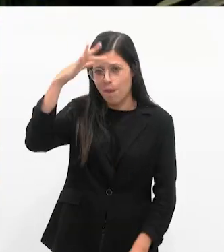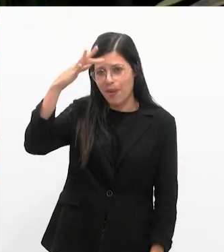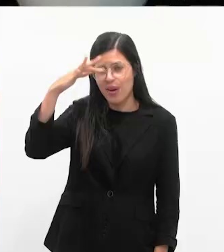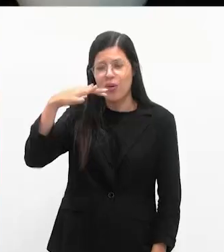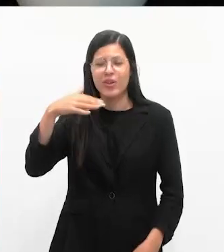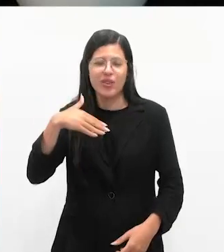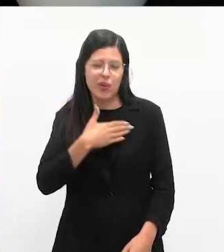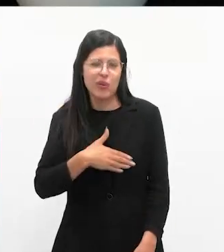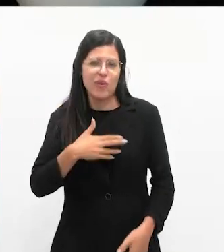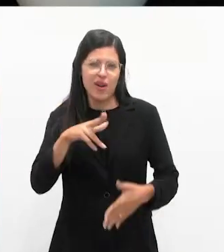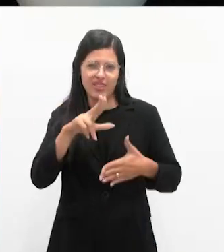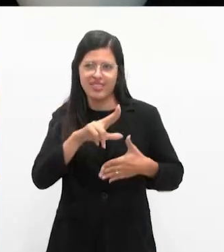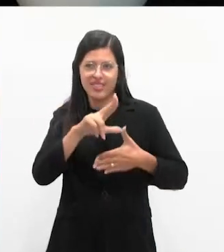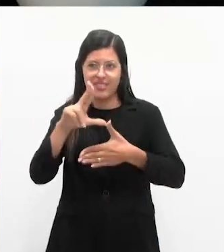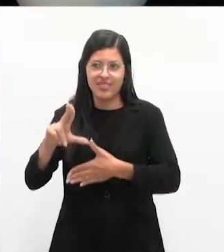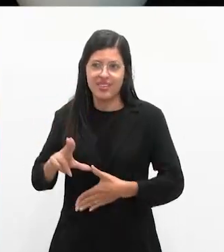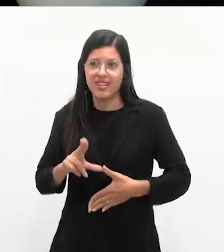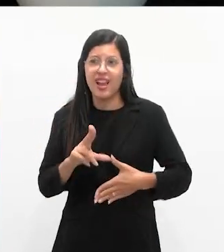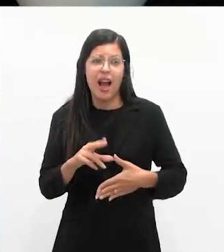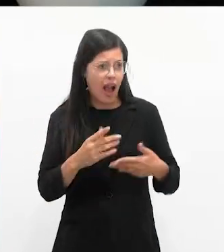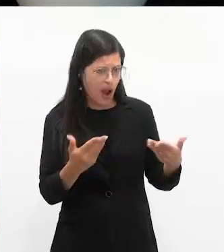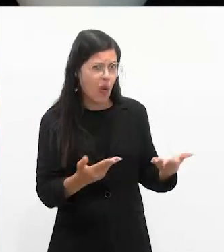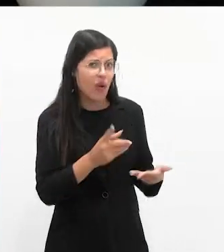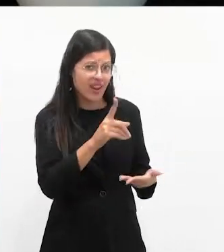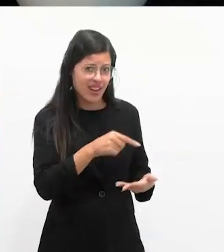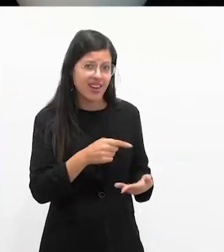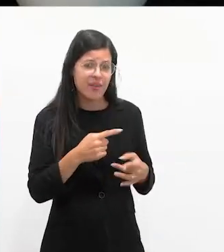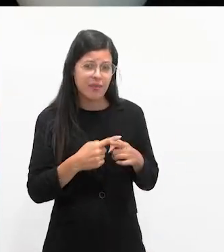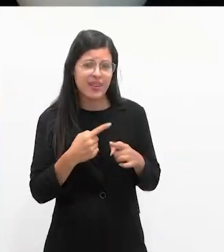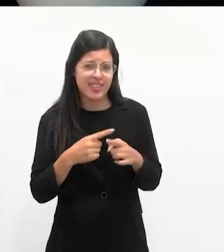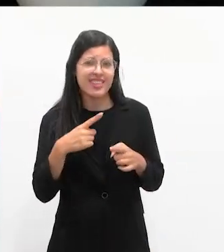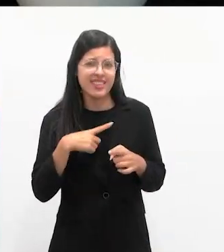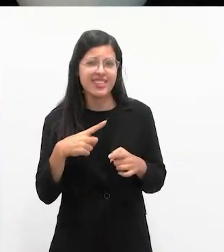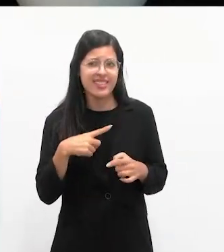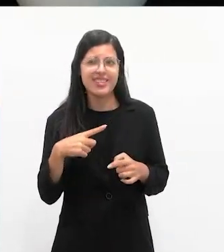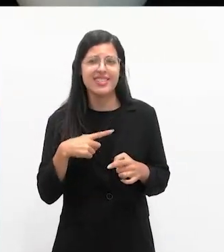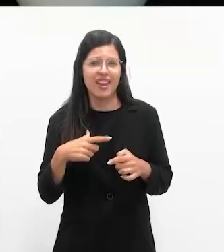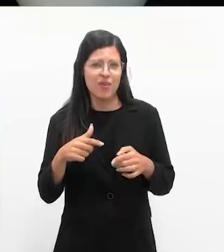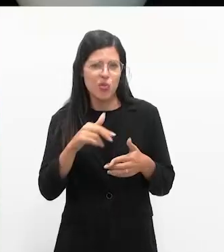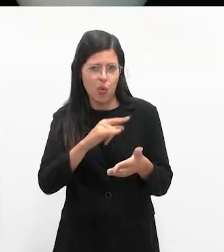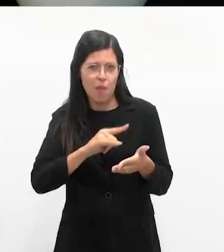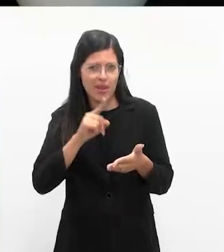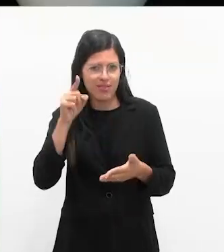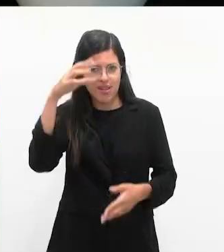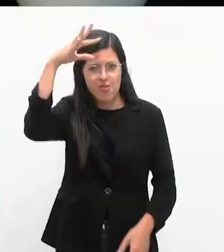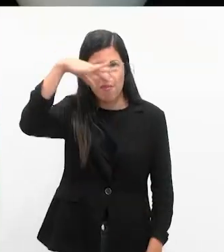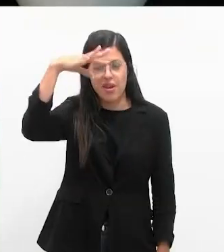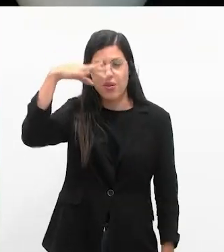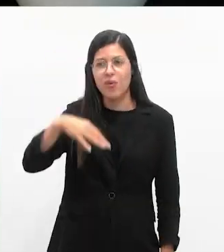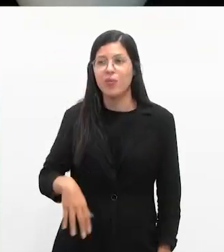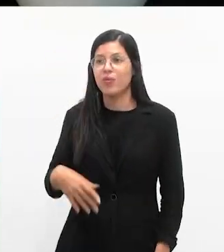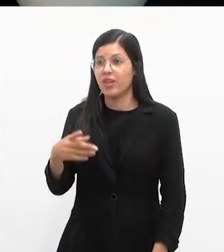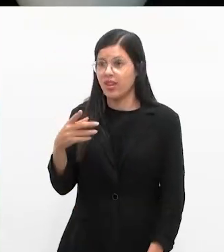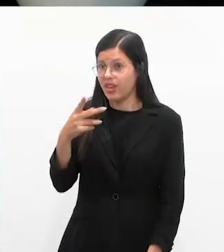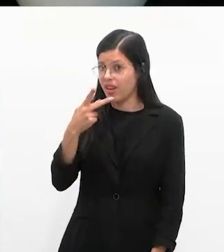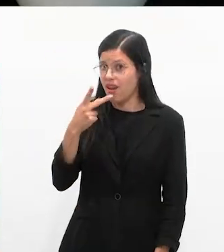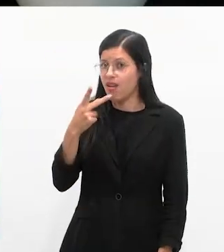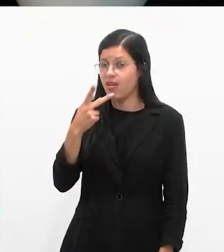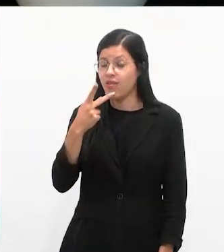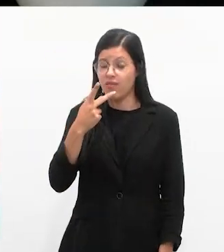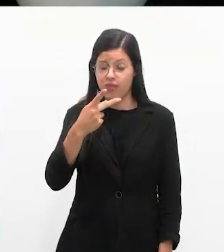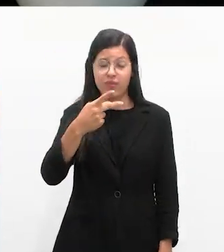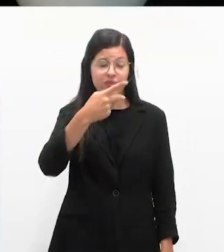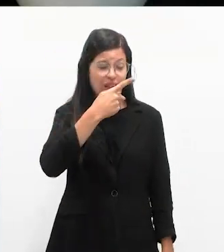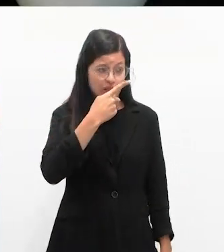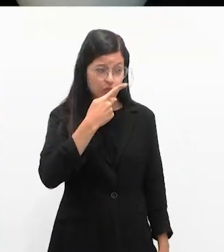dessa forma. É, porque ele agora tem cidadania ele tem do dupla Peru. nacionalidade, é verdade. Então, e ele fez questão de falar justamente do Peru,